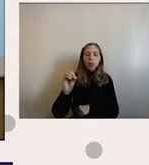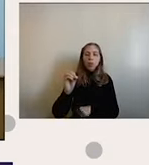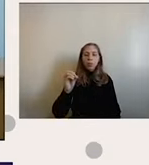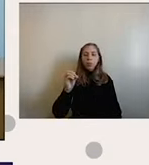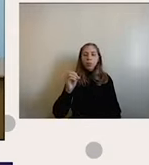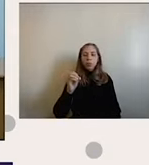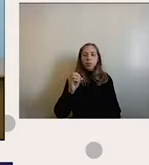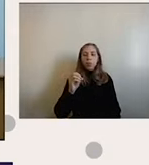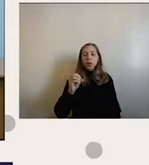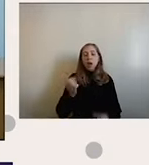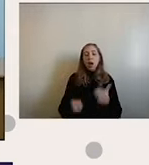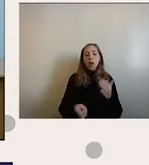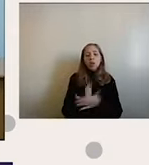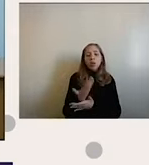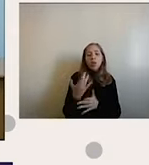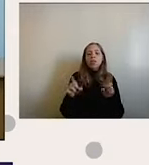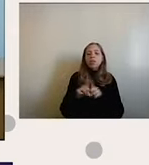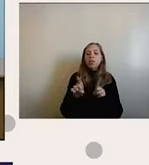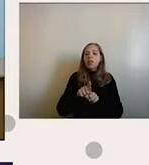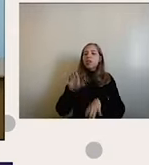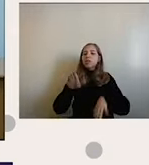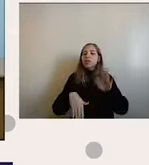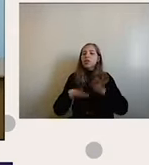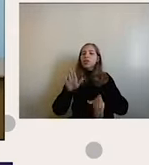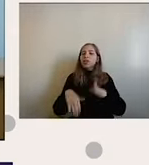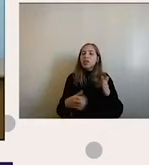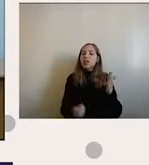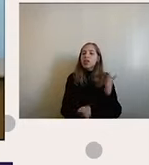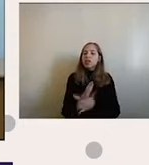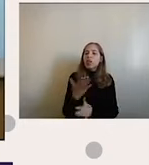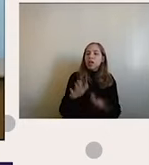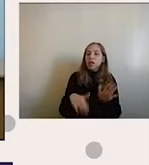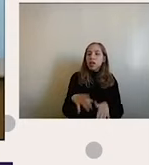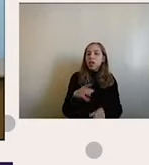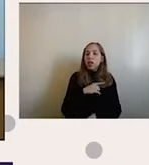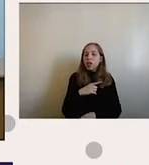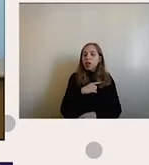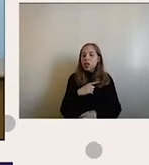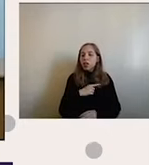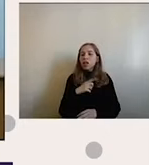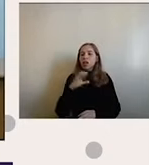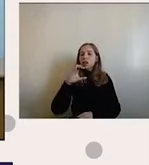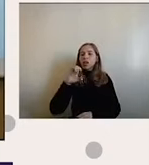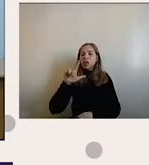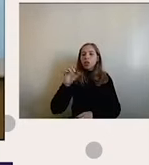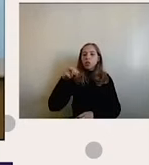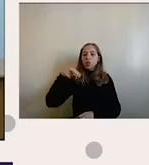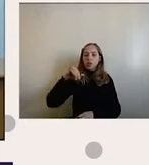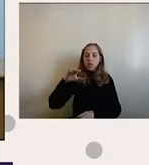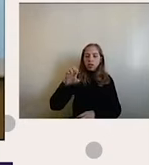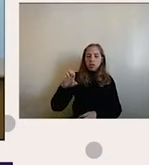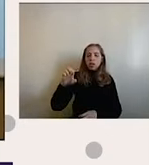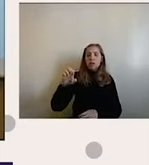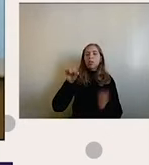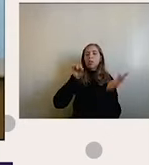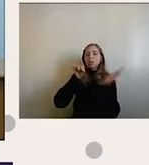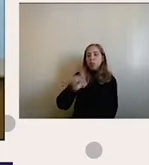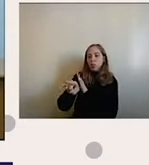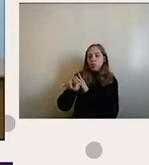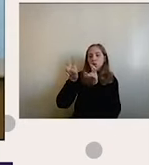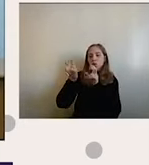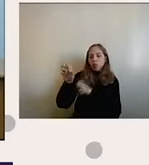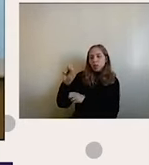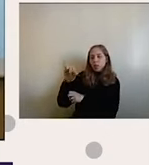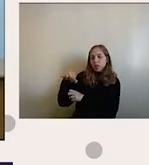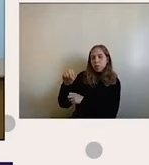acontece algumas vezes que existe a Cleonice Caetano pergunta para Simone, né,